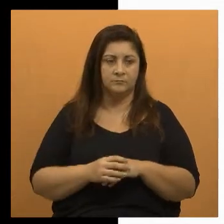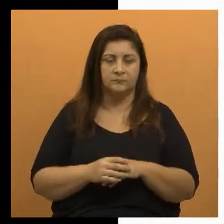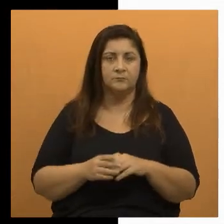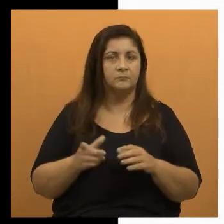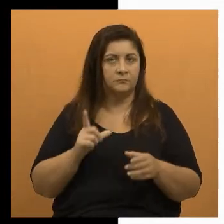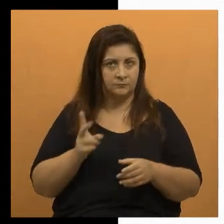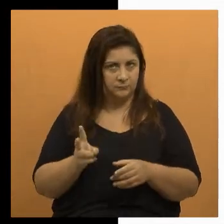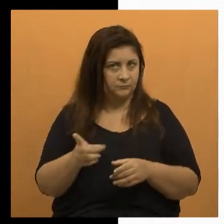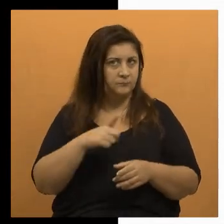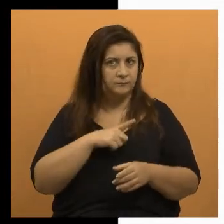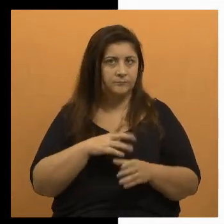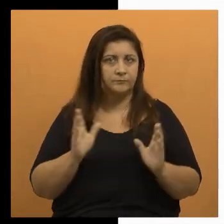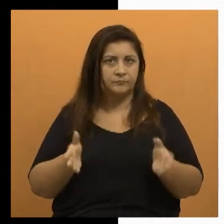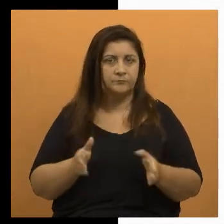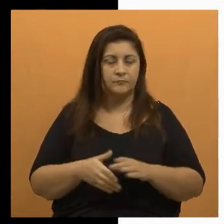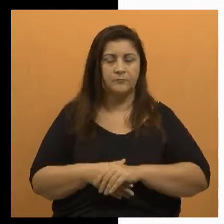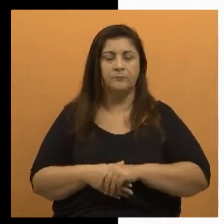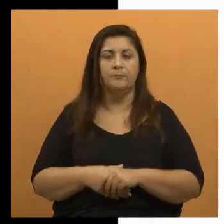da mesa.